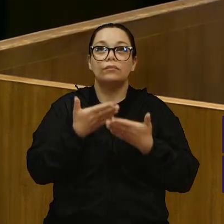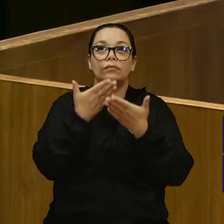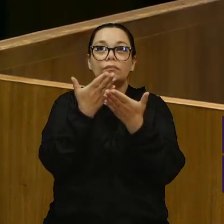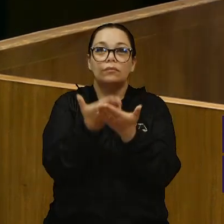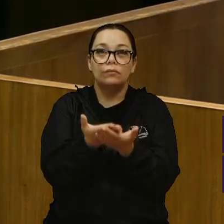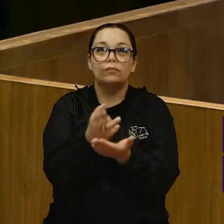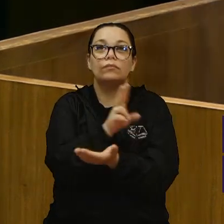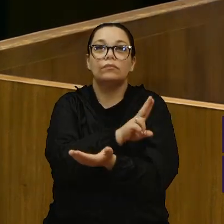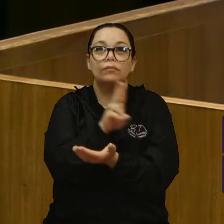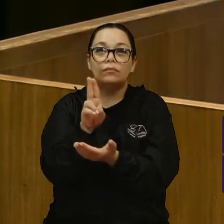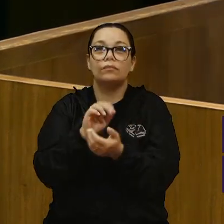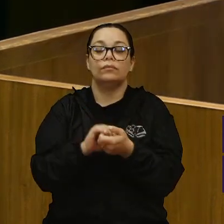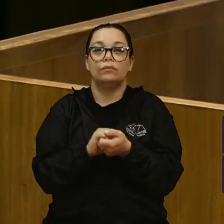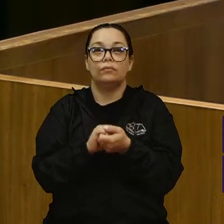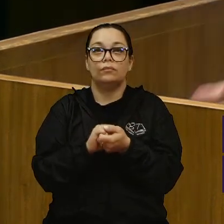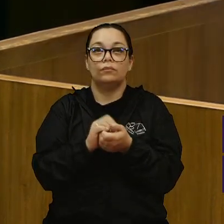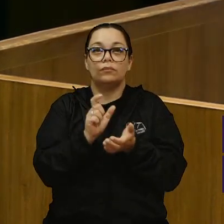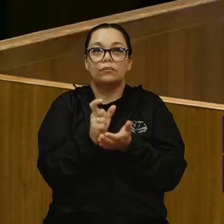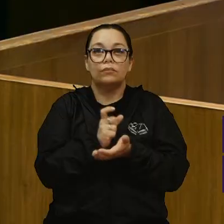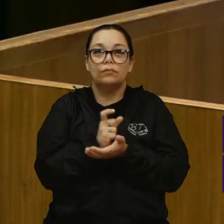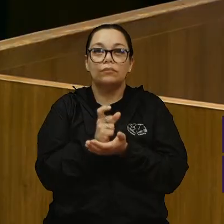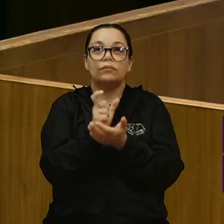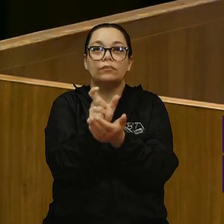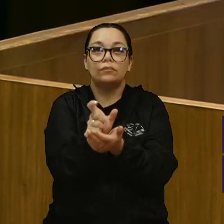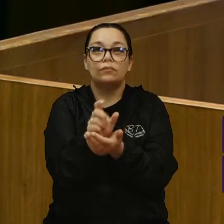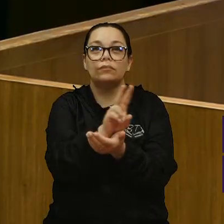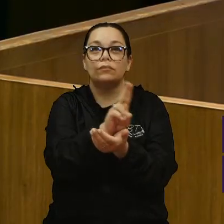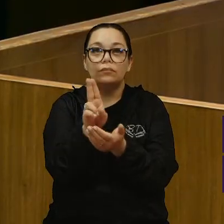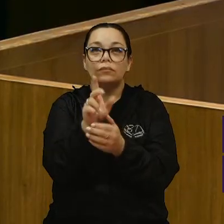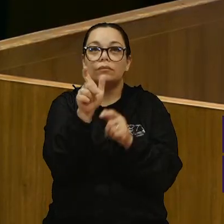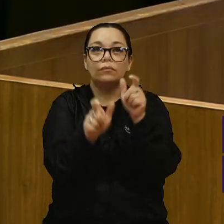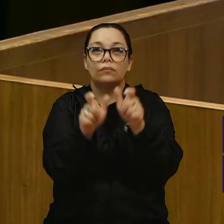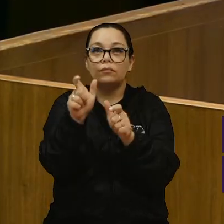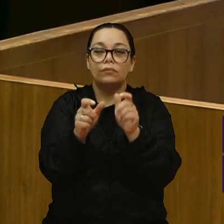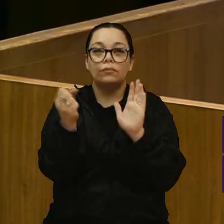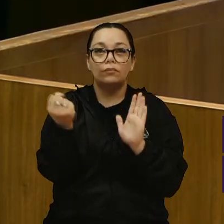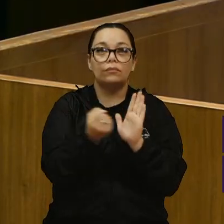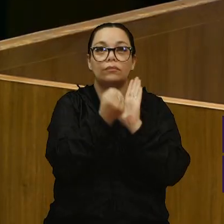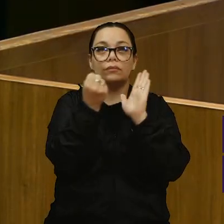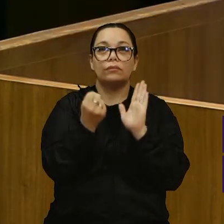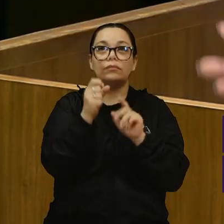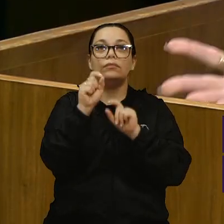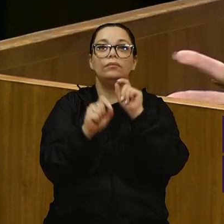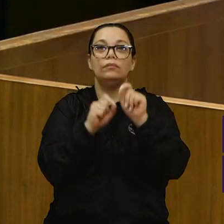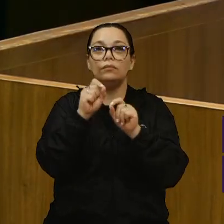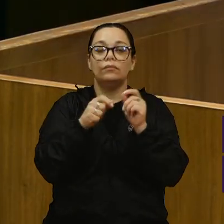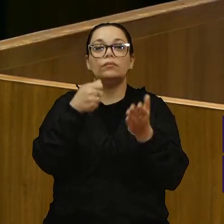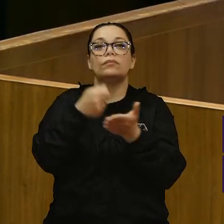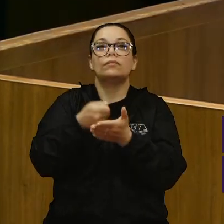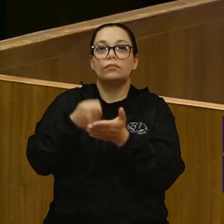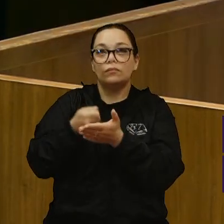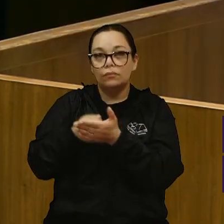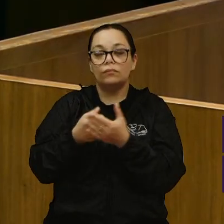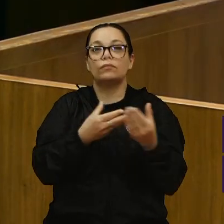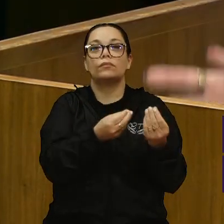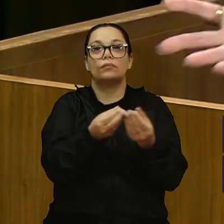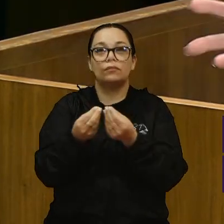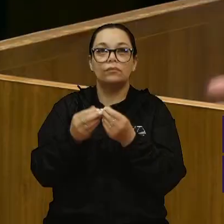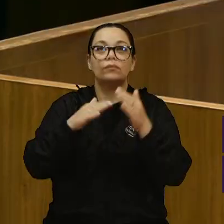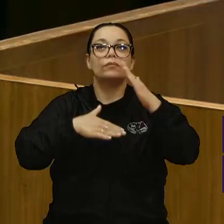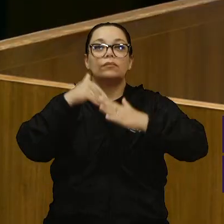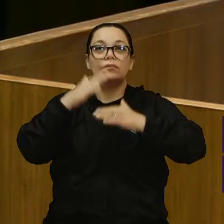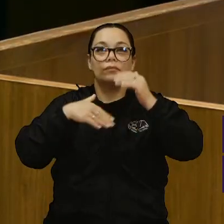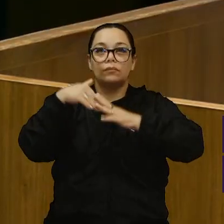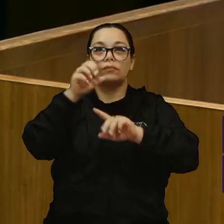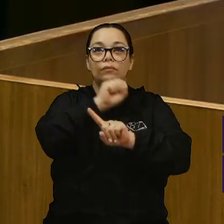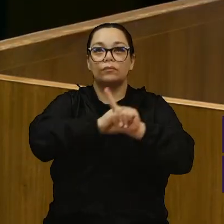nome, uma medalha com o nome de uma pessoa que é o símbolo daquilo que lutou muito para construir essa